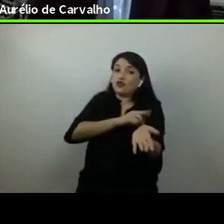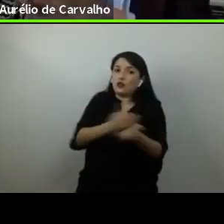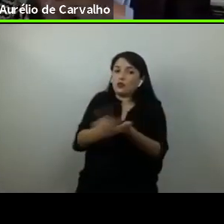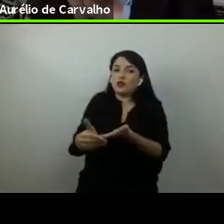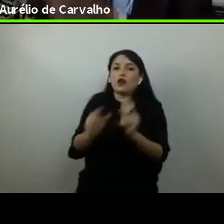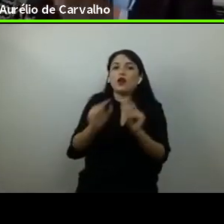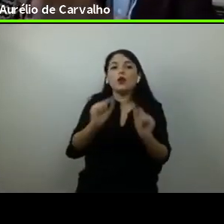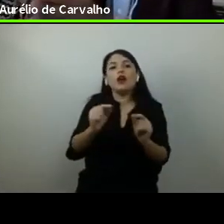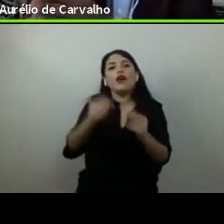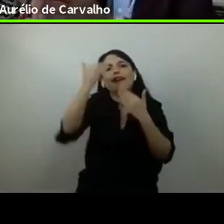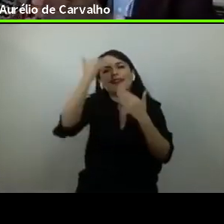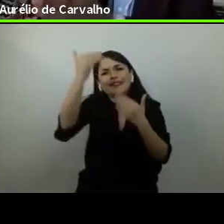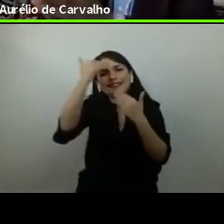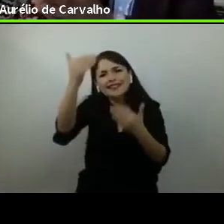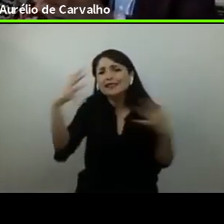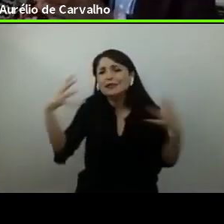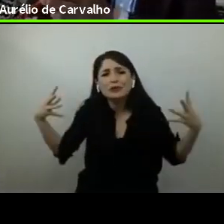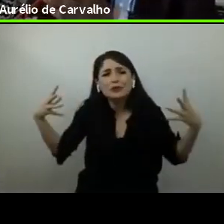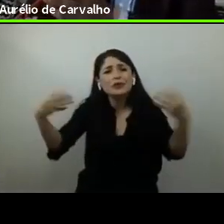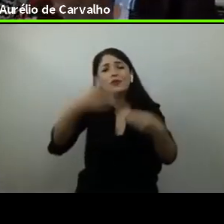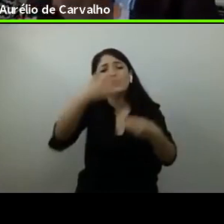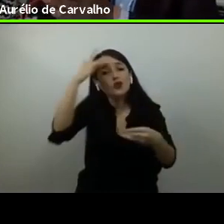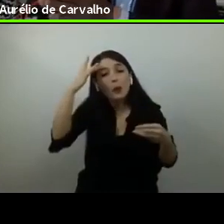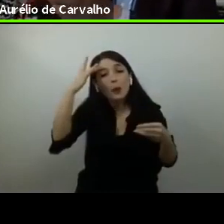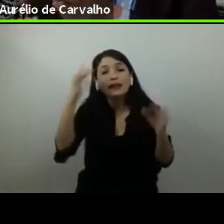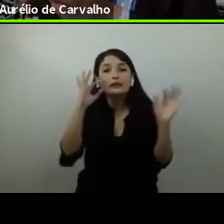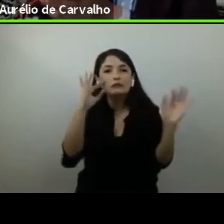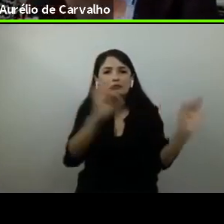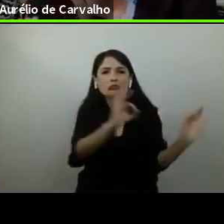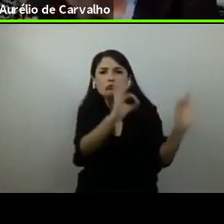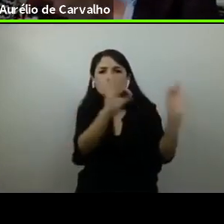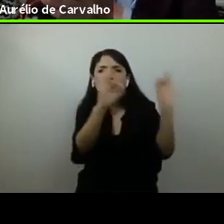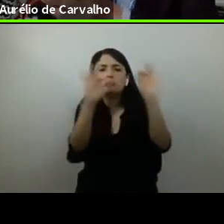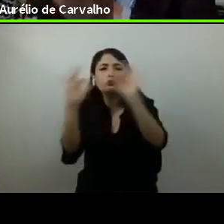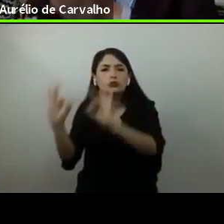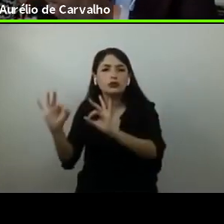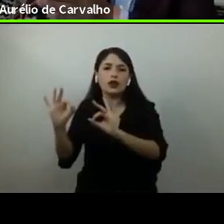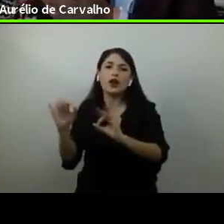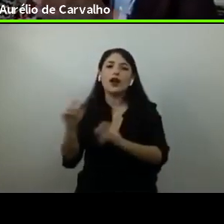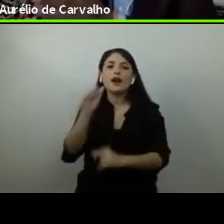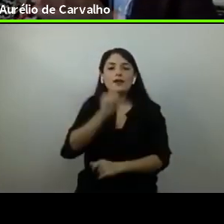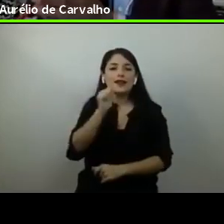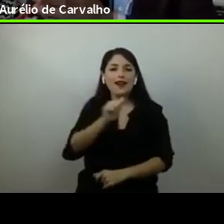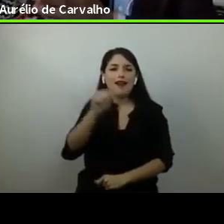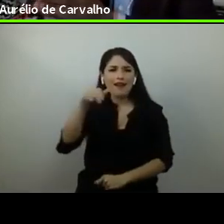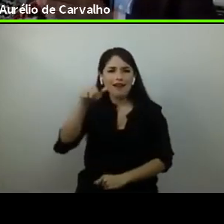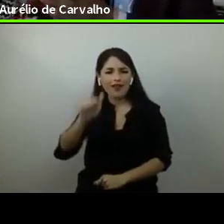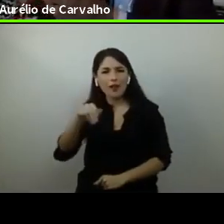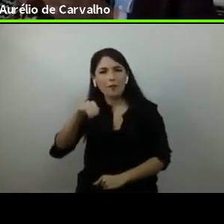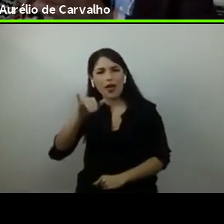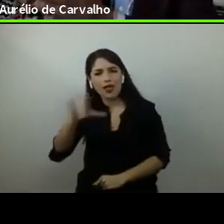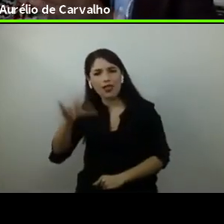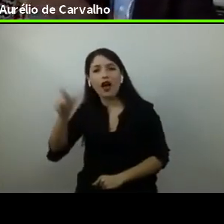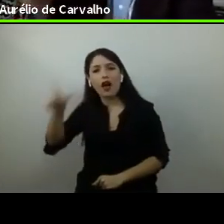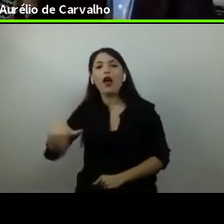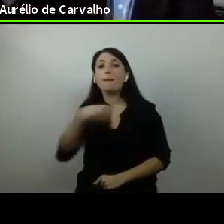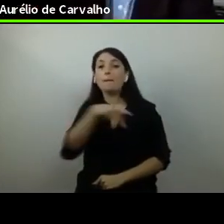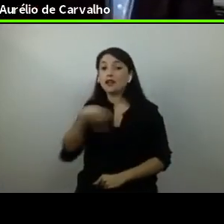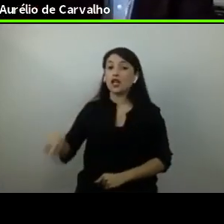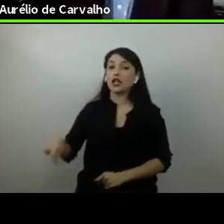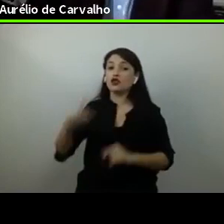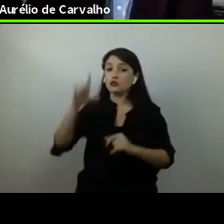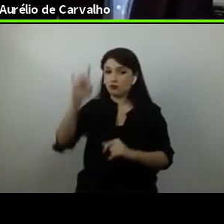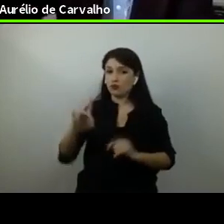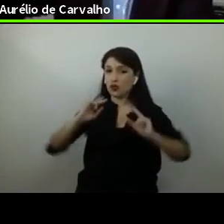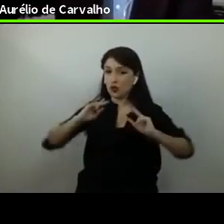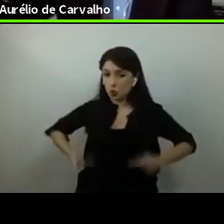iniciais, eu queria agradecer a todo mundo que está nos ouvindo, na pessoa, na verdade, da nossa querida Ana Amélia, presidente da Comissão de Direitos Humanos, que fez um trabalho incrível para